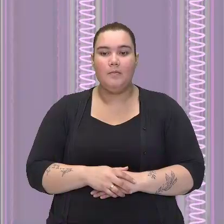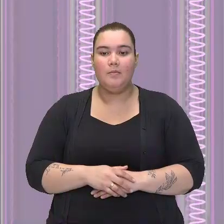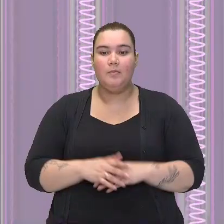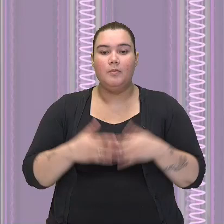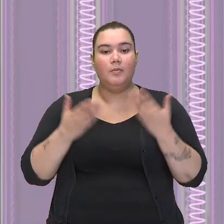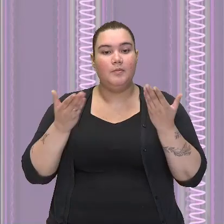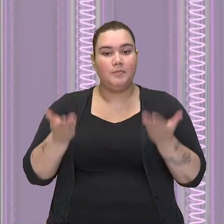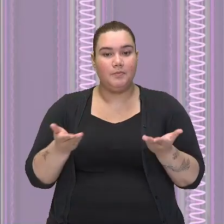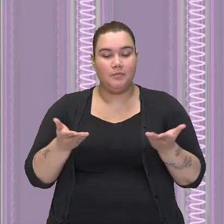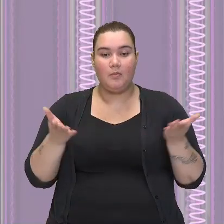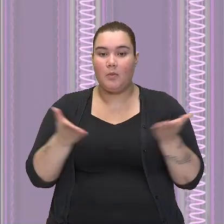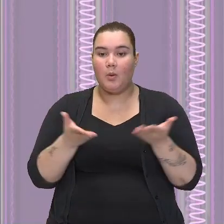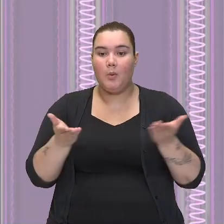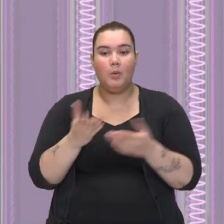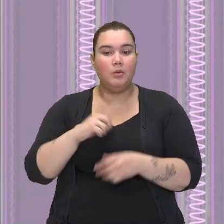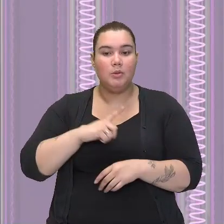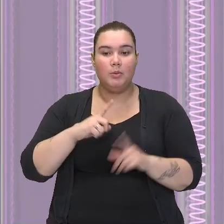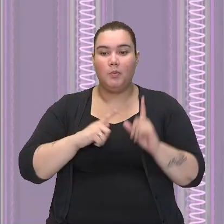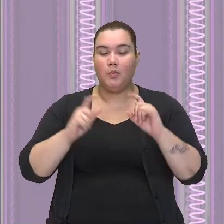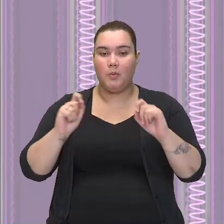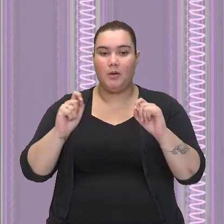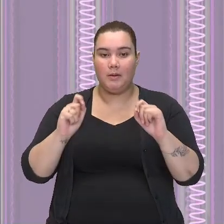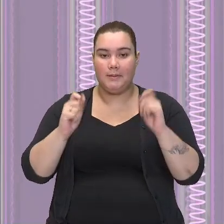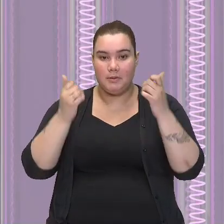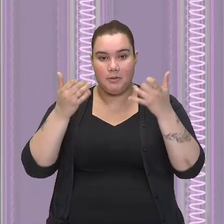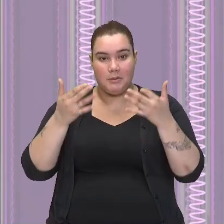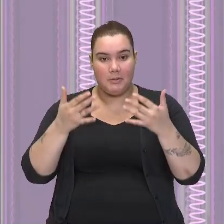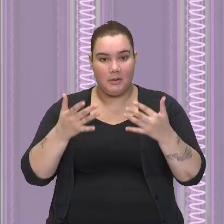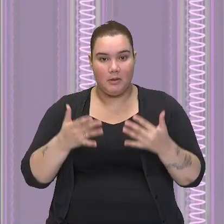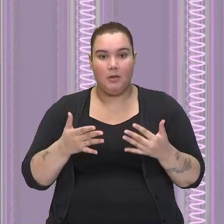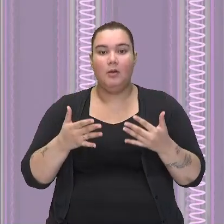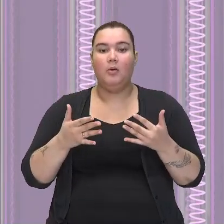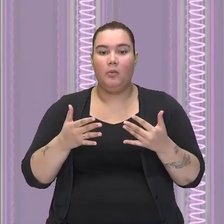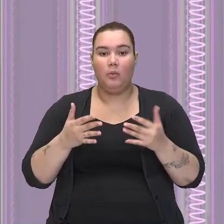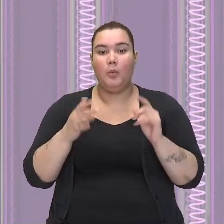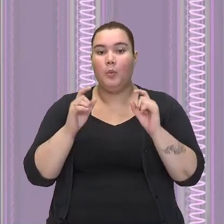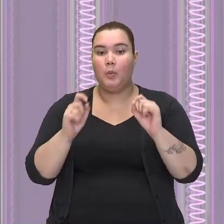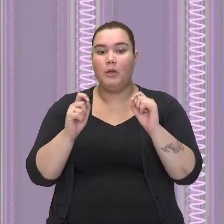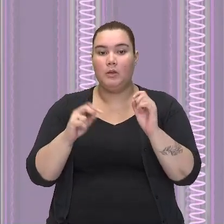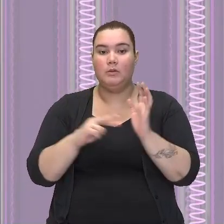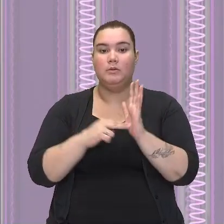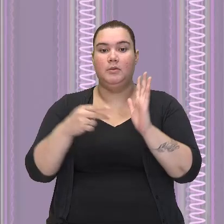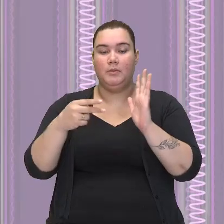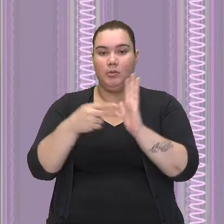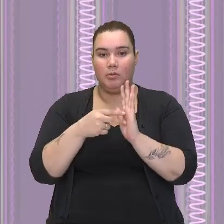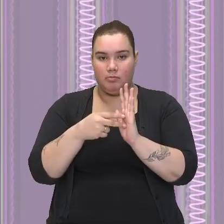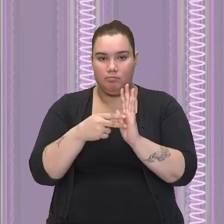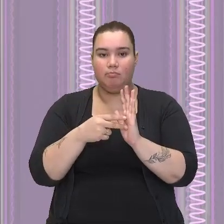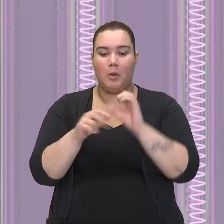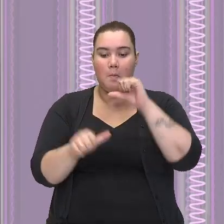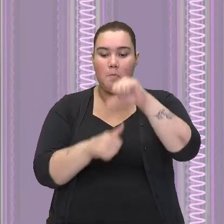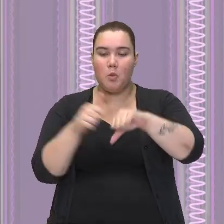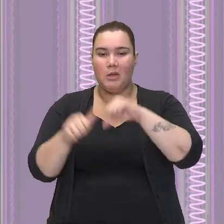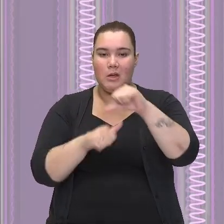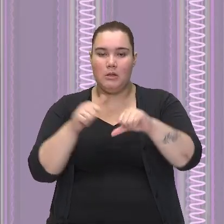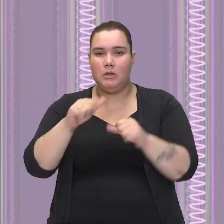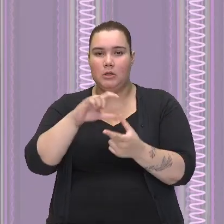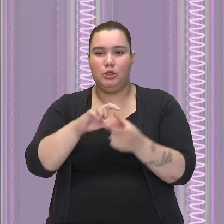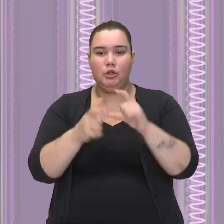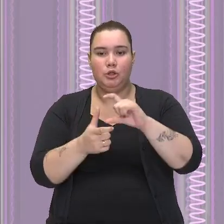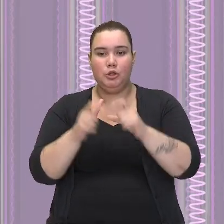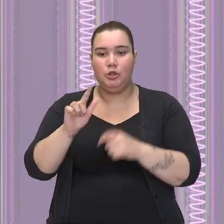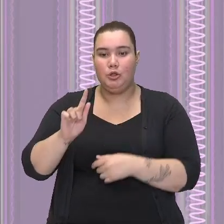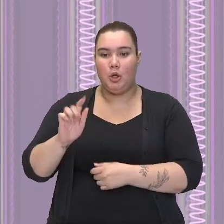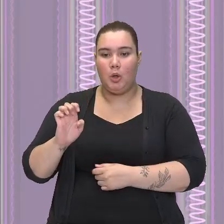Nesse encontro, nós vamos exatamente tratar do que vem a ser as transformações